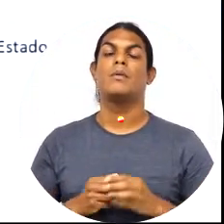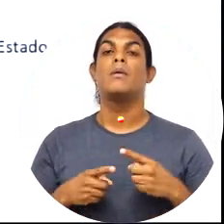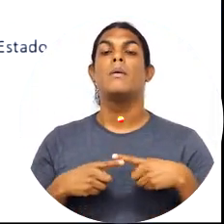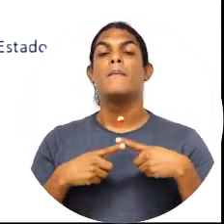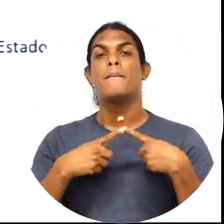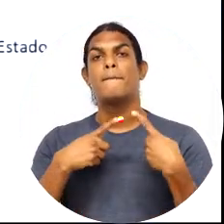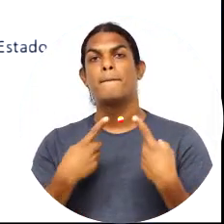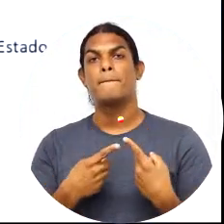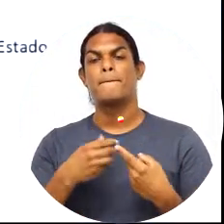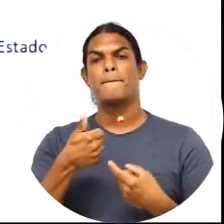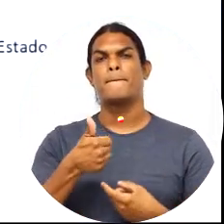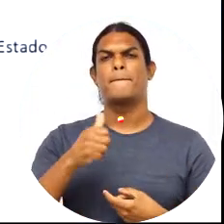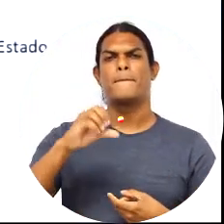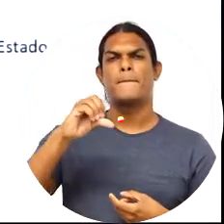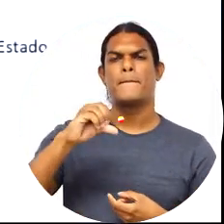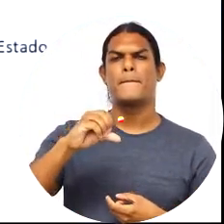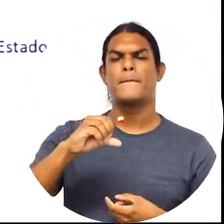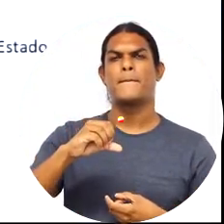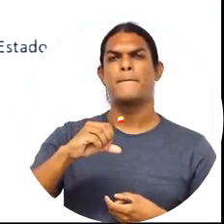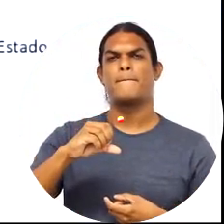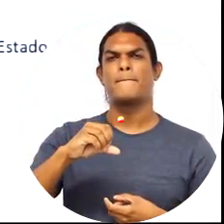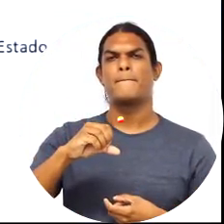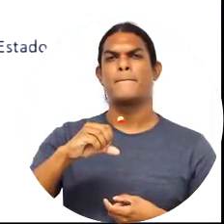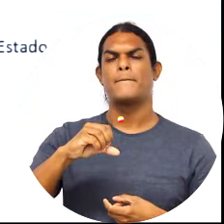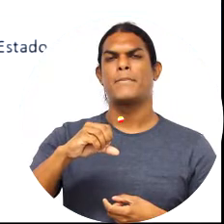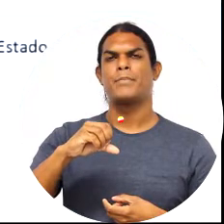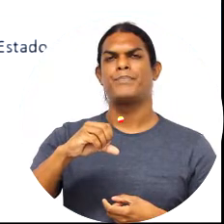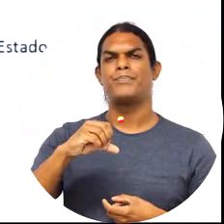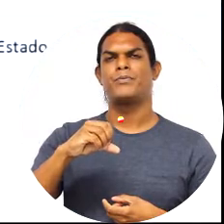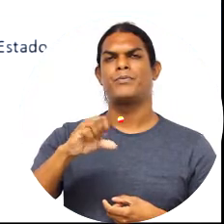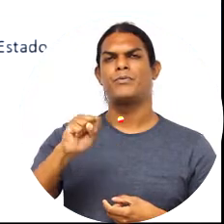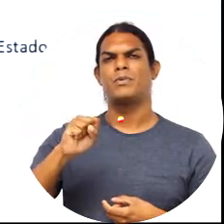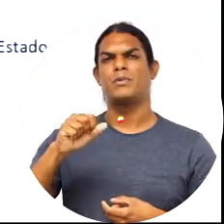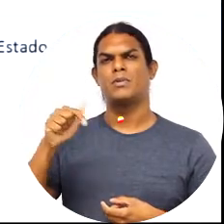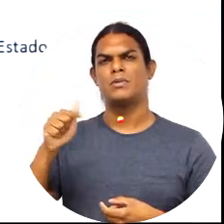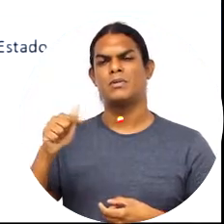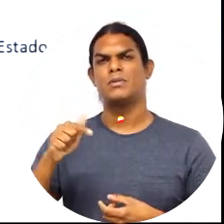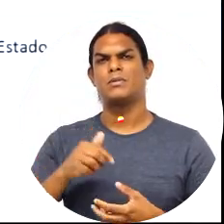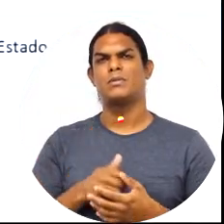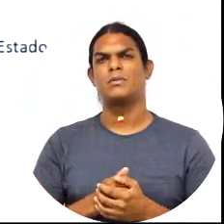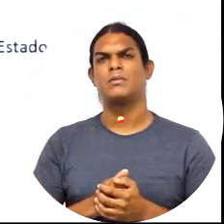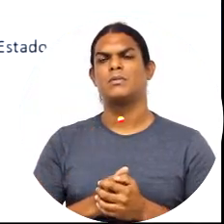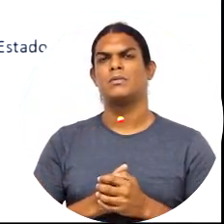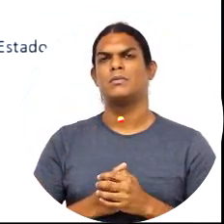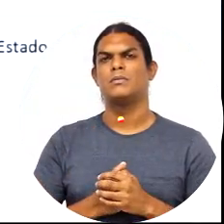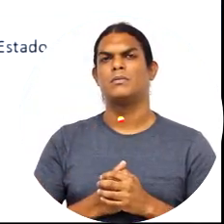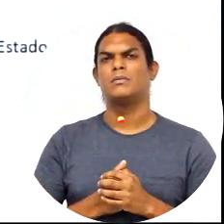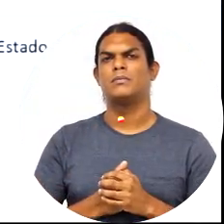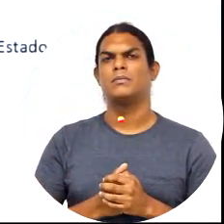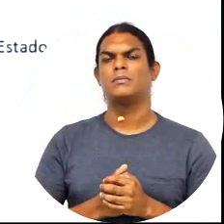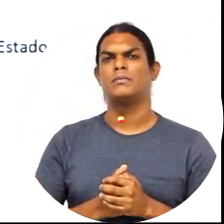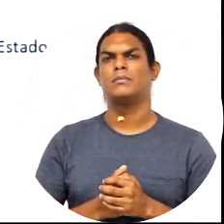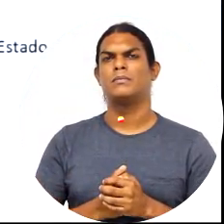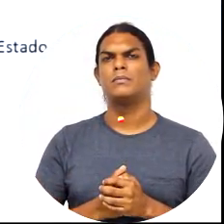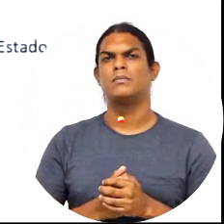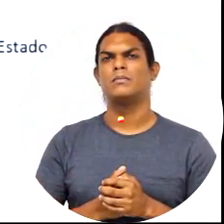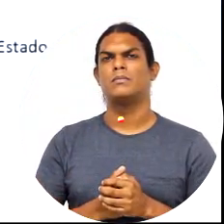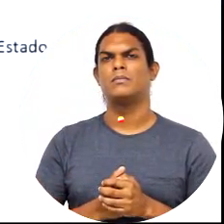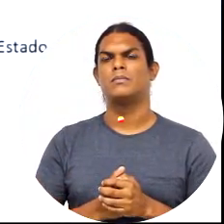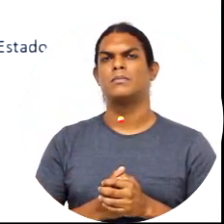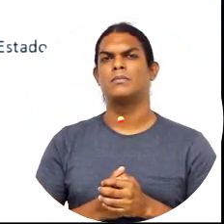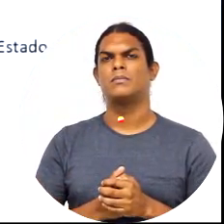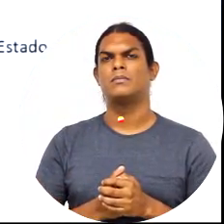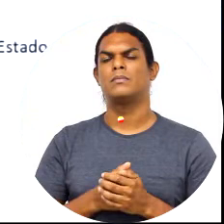em 1967 a Constituição mais uma vez dá um golpe na educação, não deu um golpe só no Estado, foi também na educação, porque